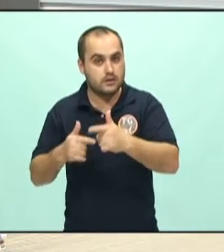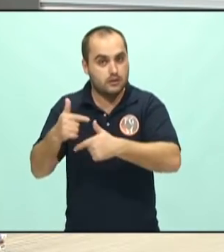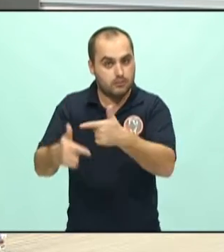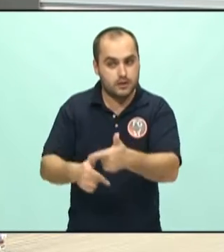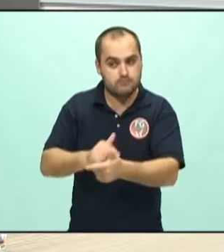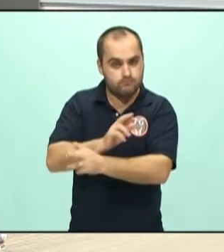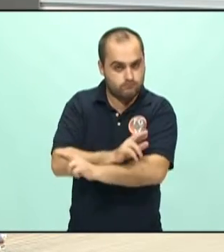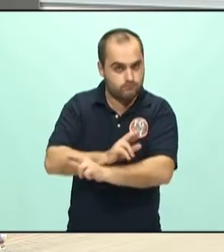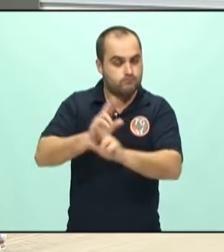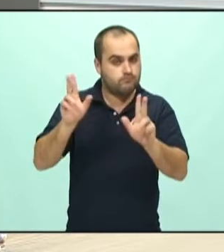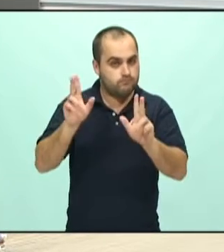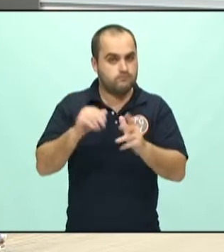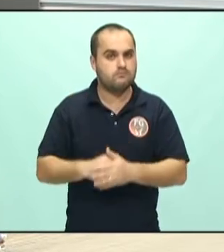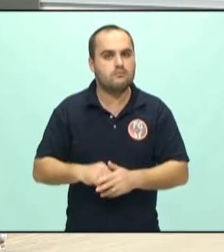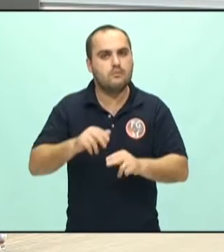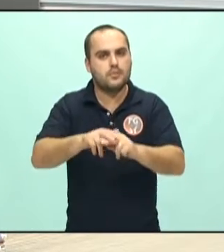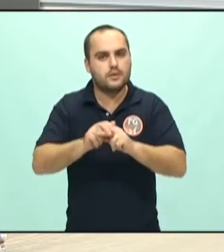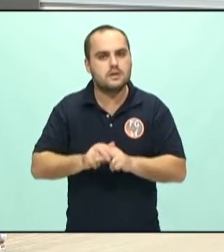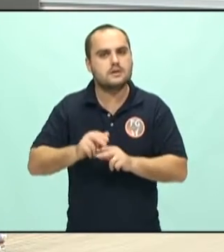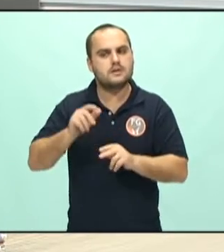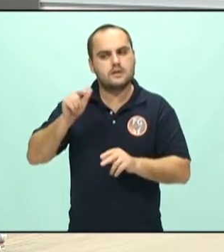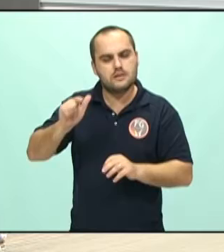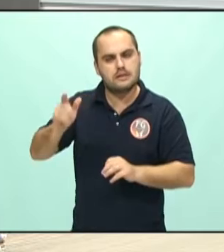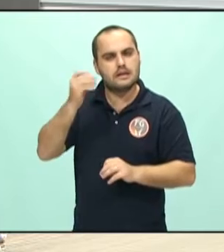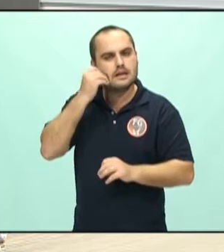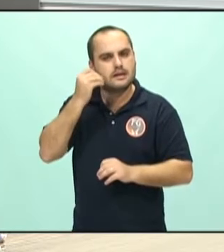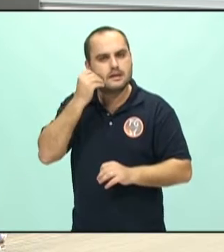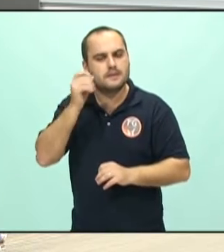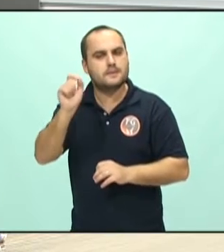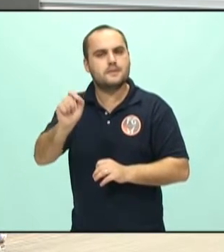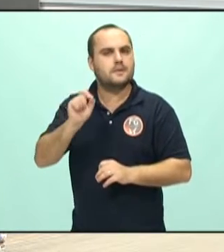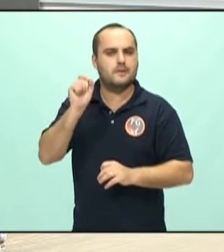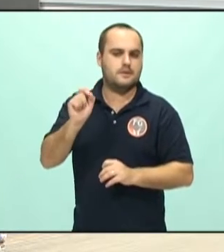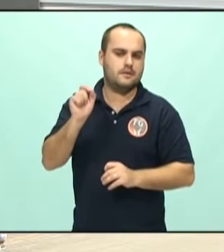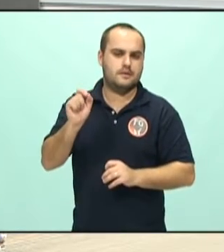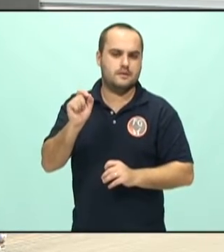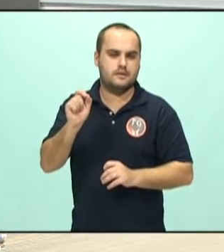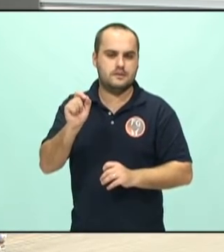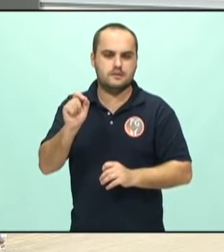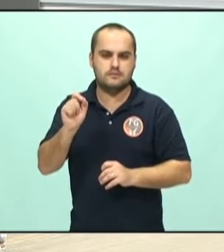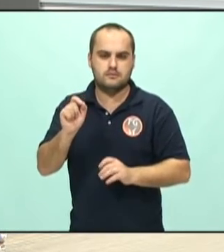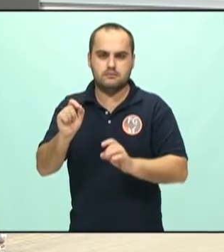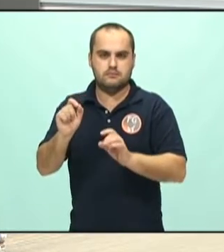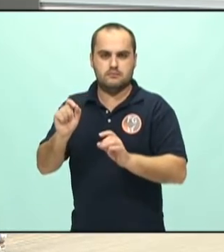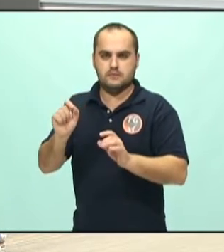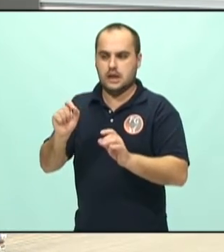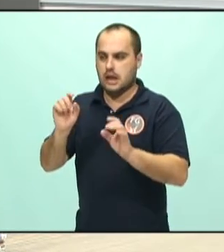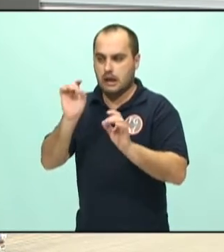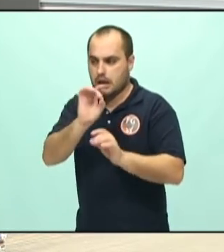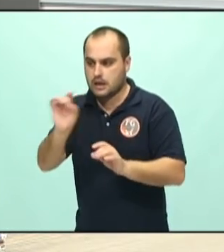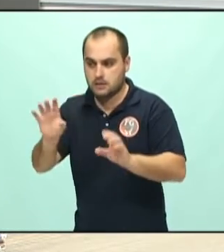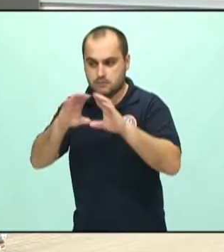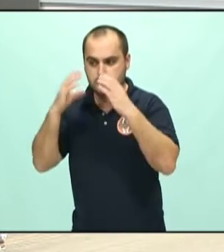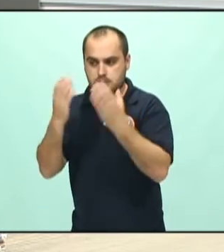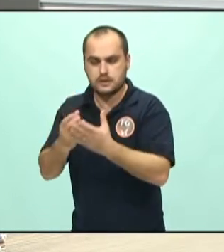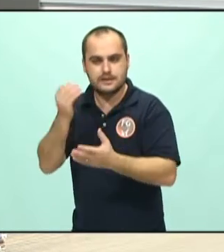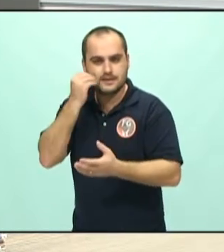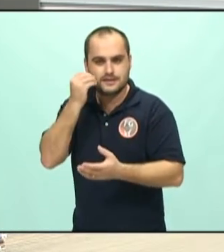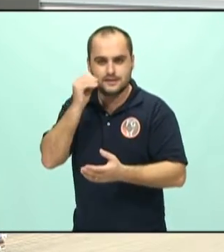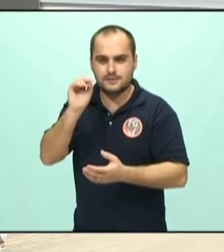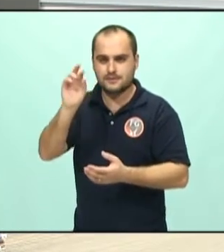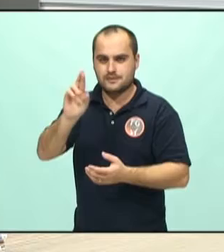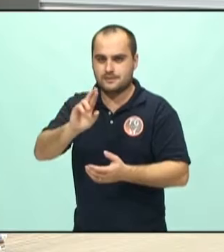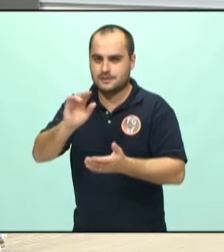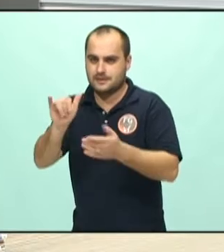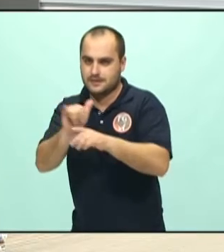comunidades então por enquanto nós estamos trabalhando de forma específica para cada comunidade é agora nós vamos